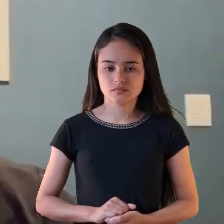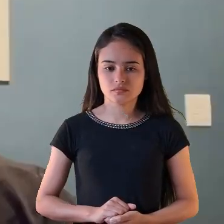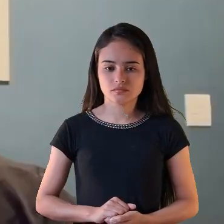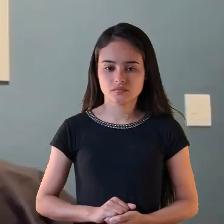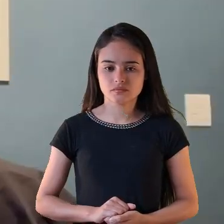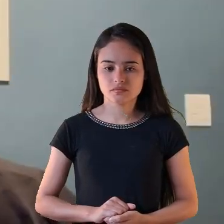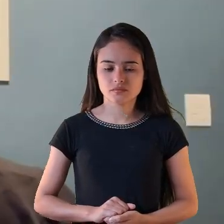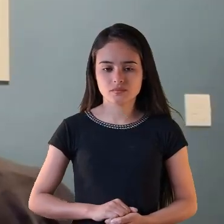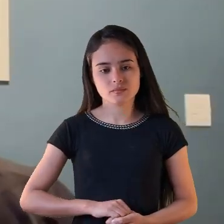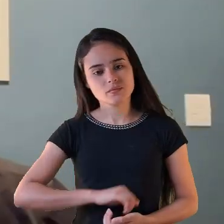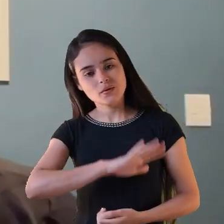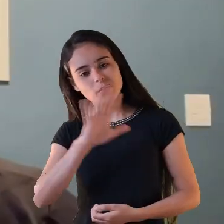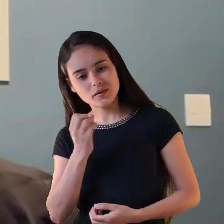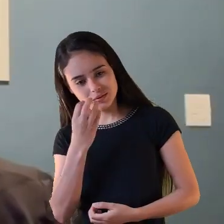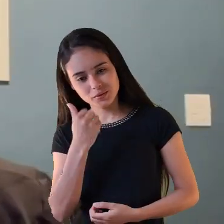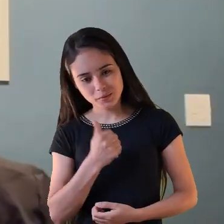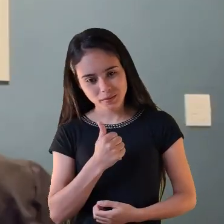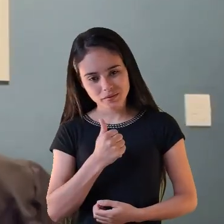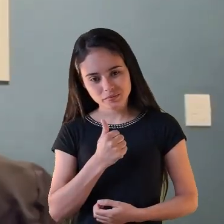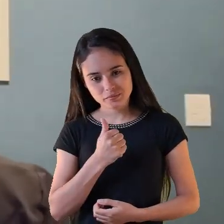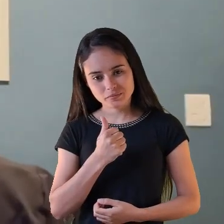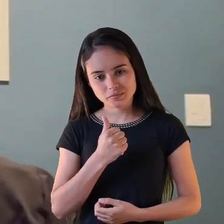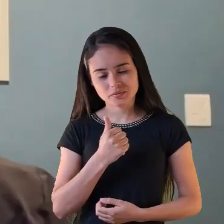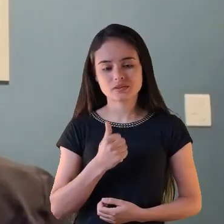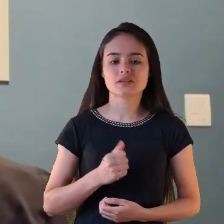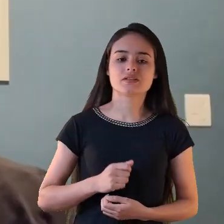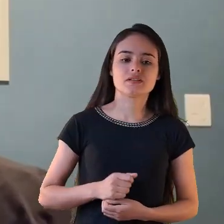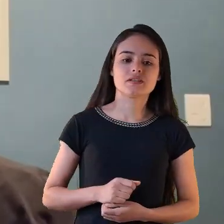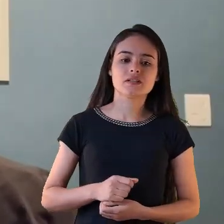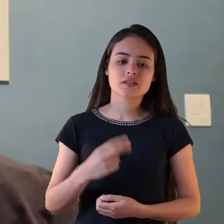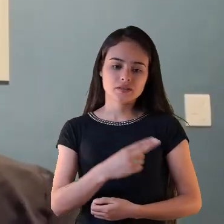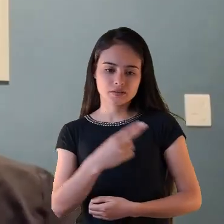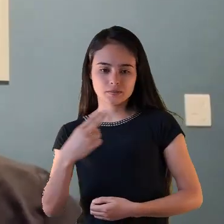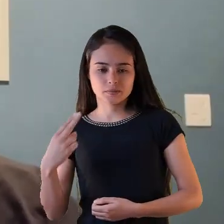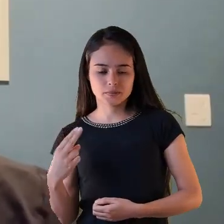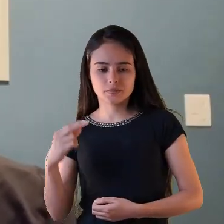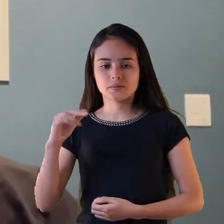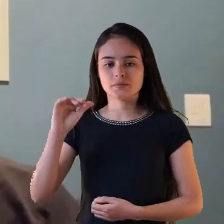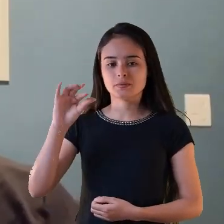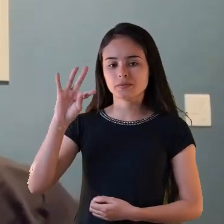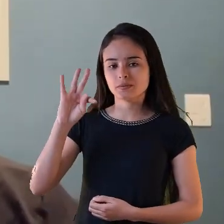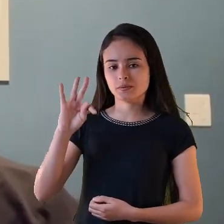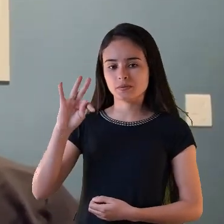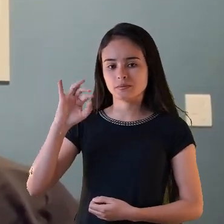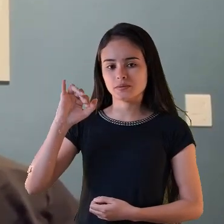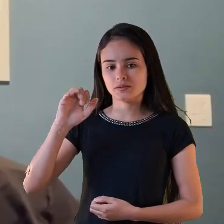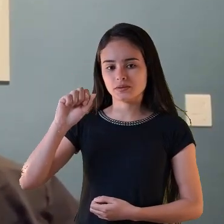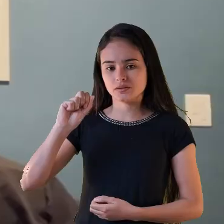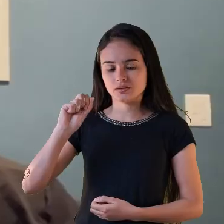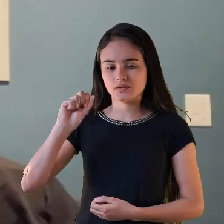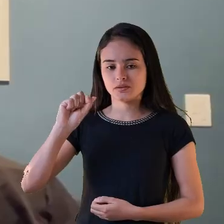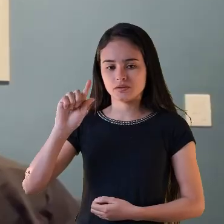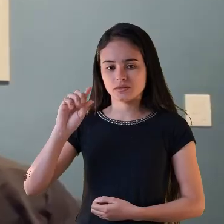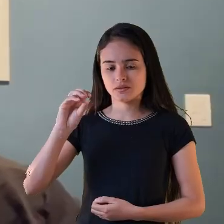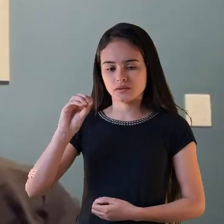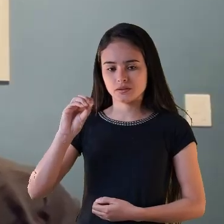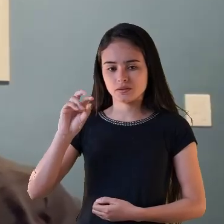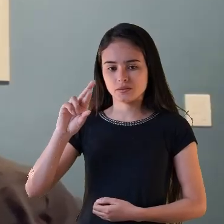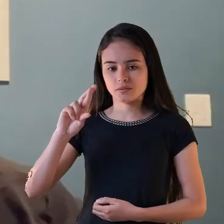São Paulo, a Olá, gentileza gente, de tudo bem? Eu sou o compartilhar a jornalista tela. Tiago Rogero, O autor do recado do livro Thiago para Projeto nossa Querino, um